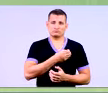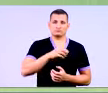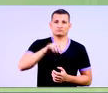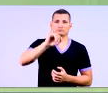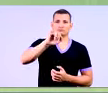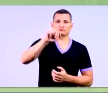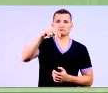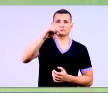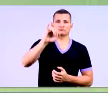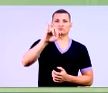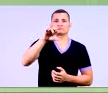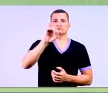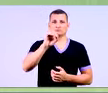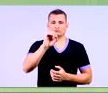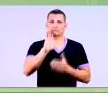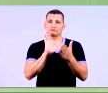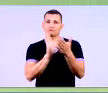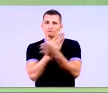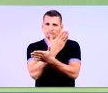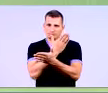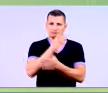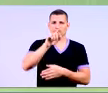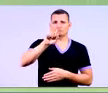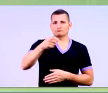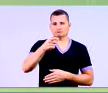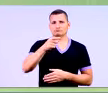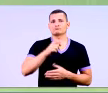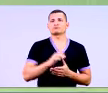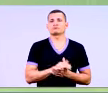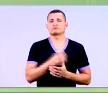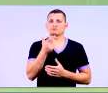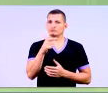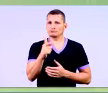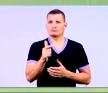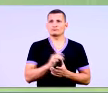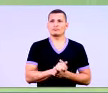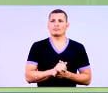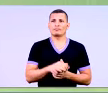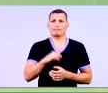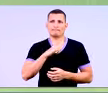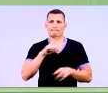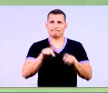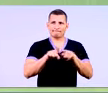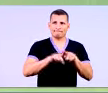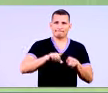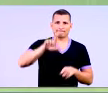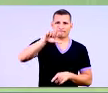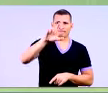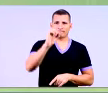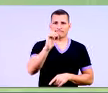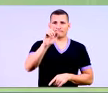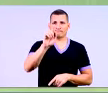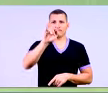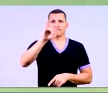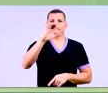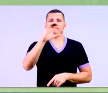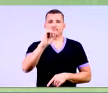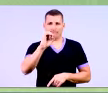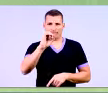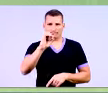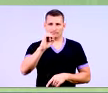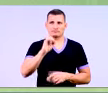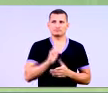despreza as casas decimais tá e temos também o tipo lógico o tipo lógico